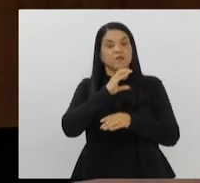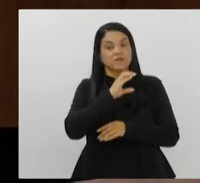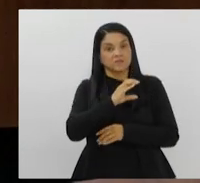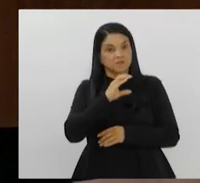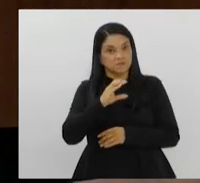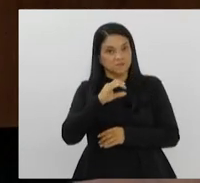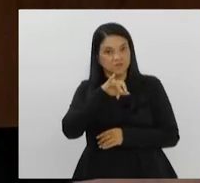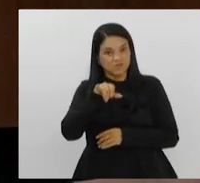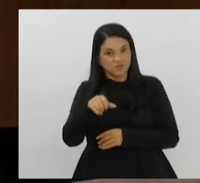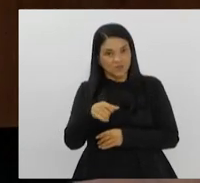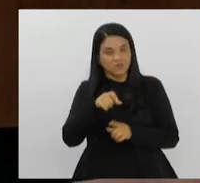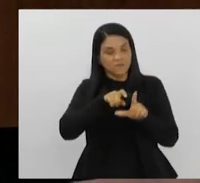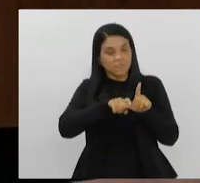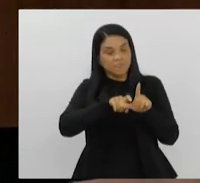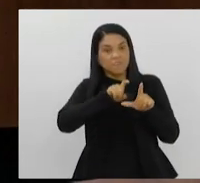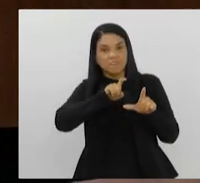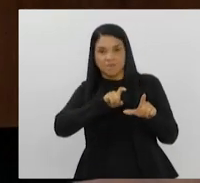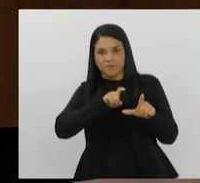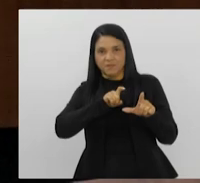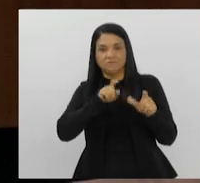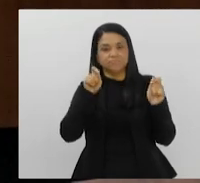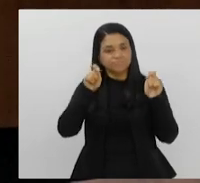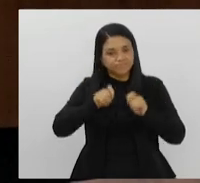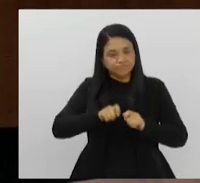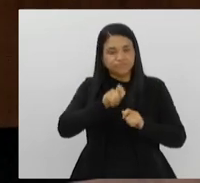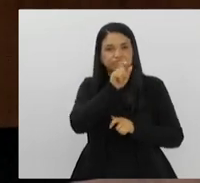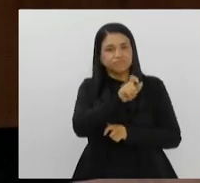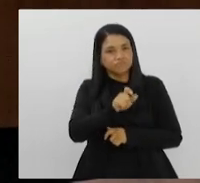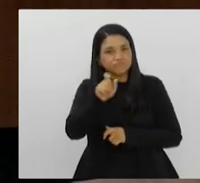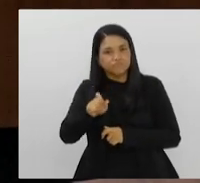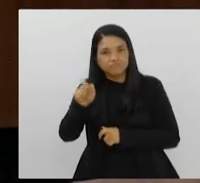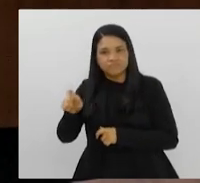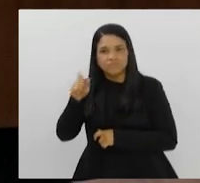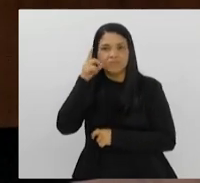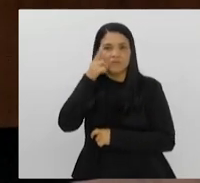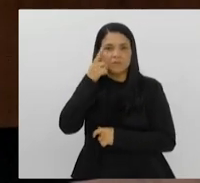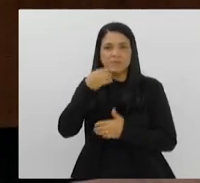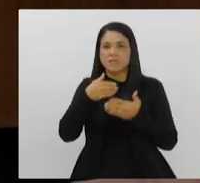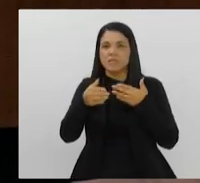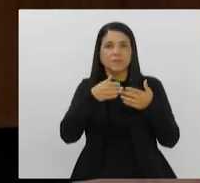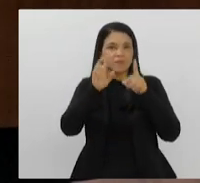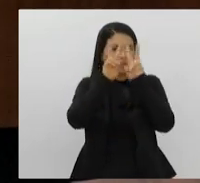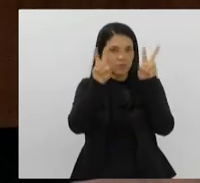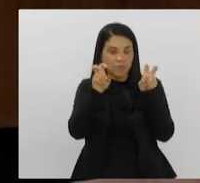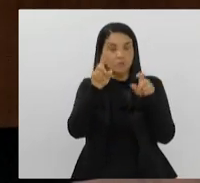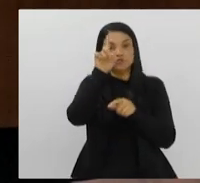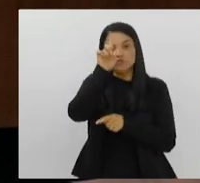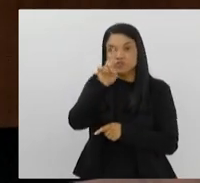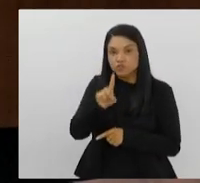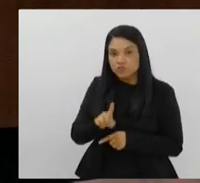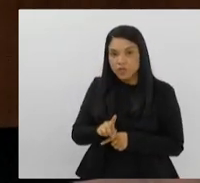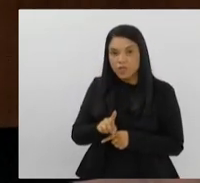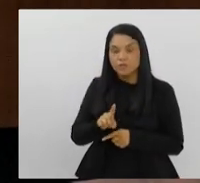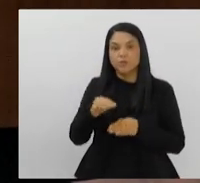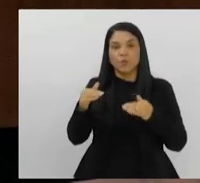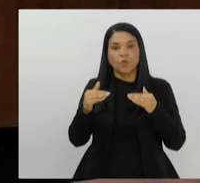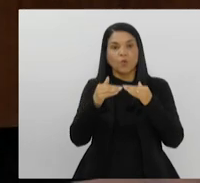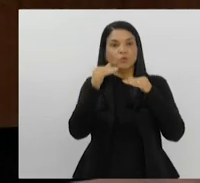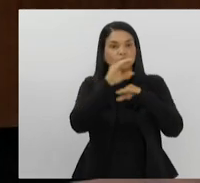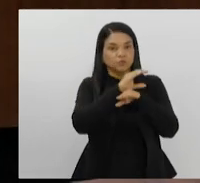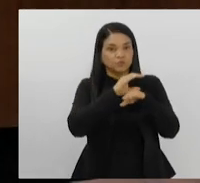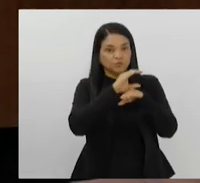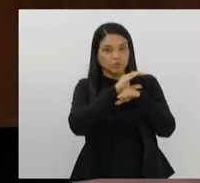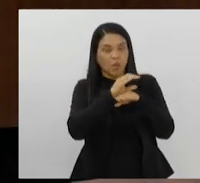com toda independência, permitindo que todo colega, independente da matéria, tenha o direito, sendo constitucional, legal, o